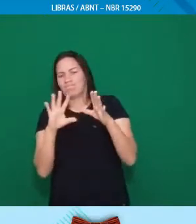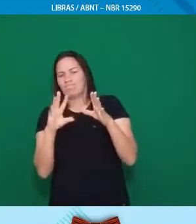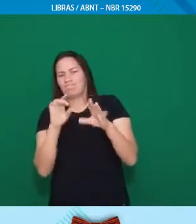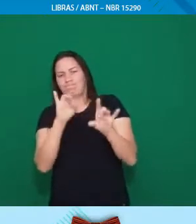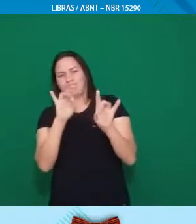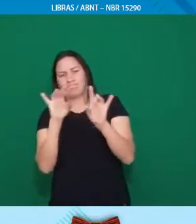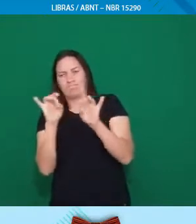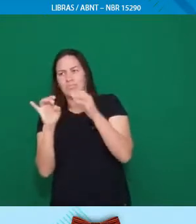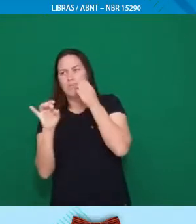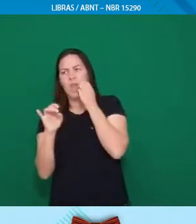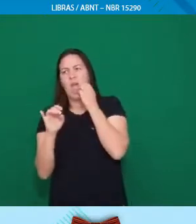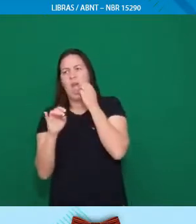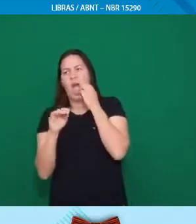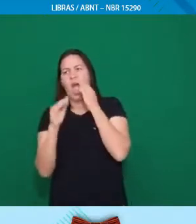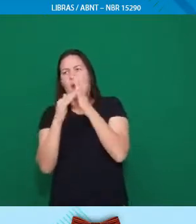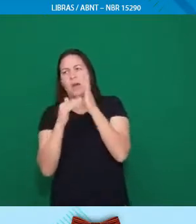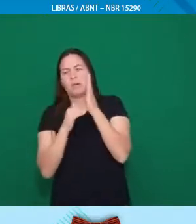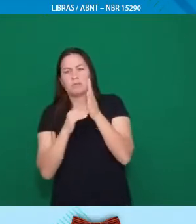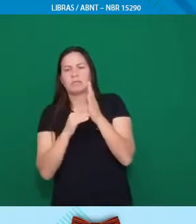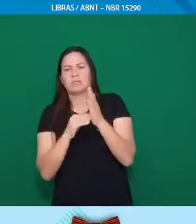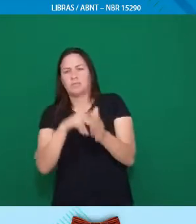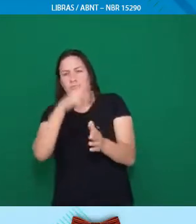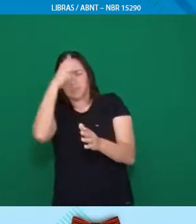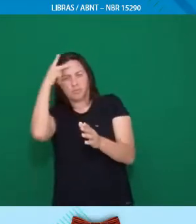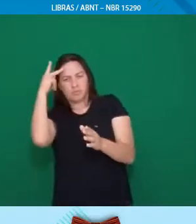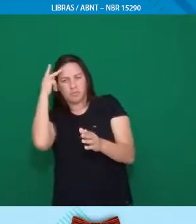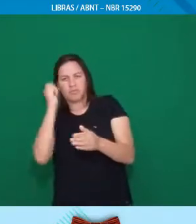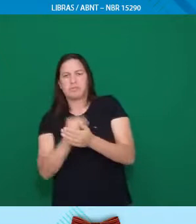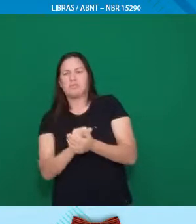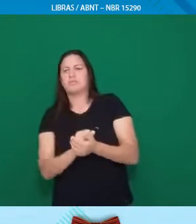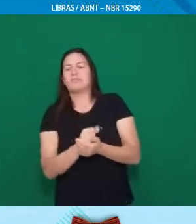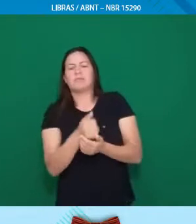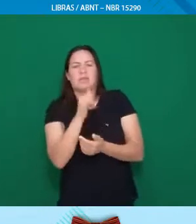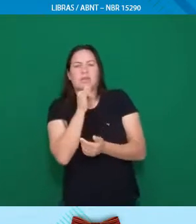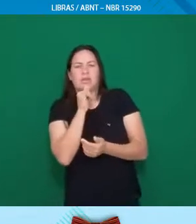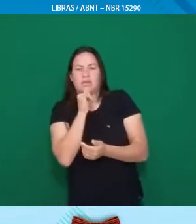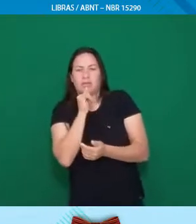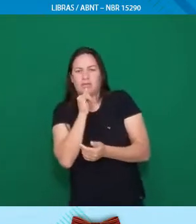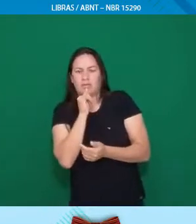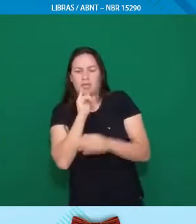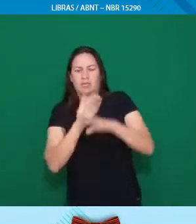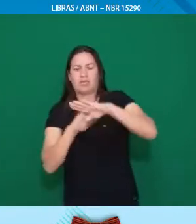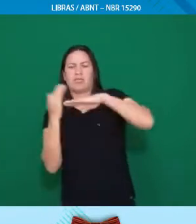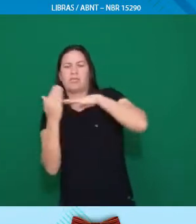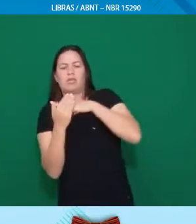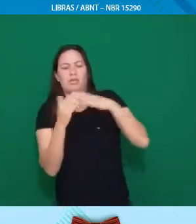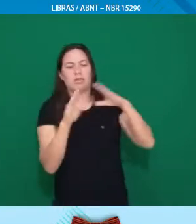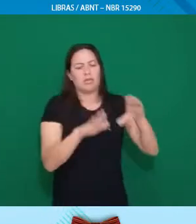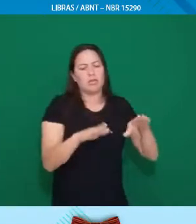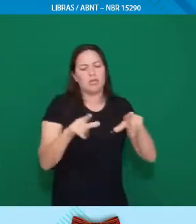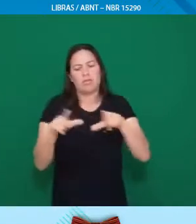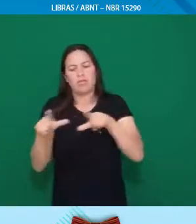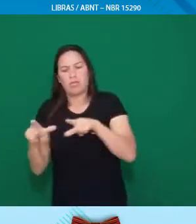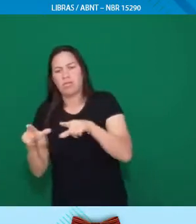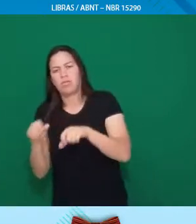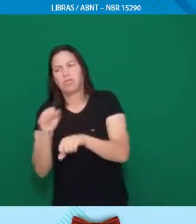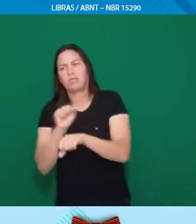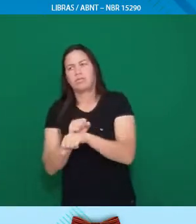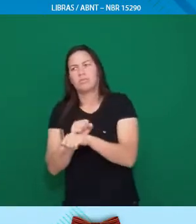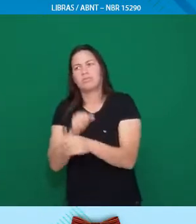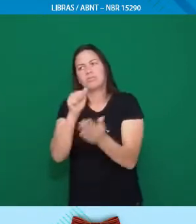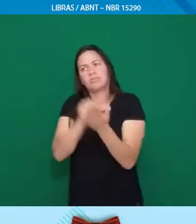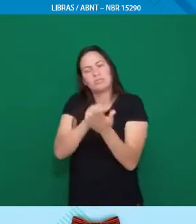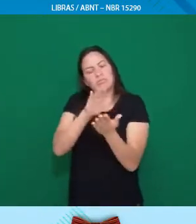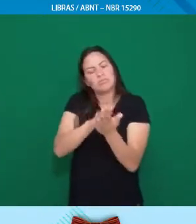acumulando a função e aí não dá conta de fiscalizar os terrenos baldios então por exemplo pega-pega por setor eu tinha menos a nata vai